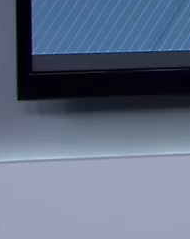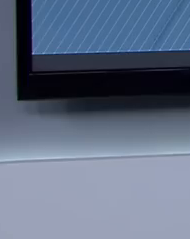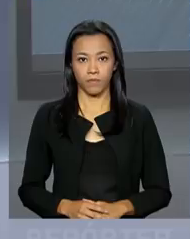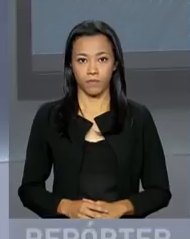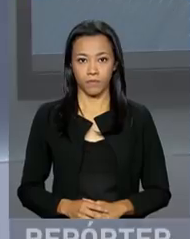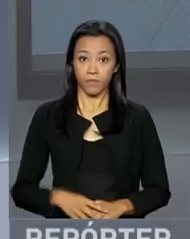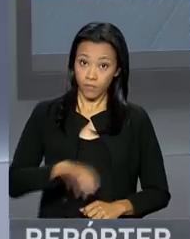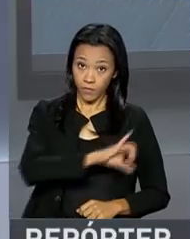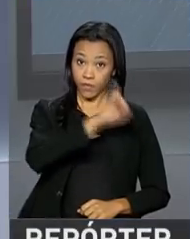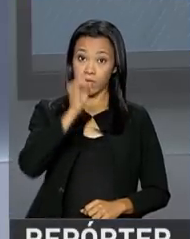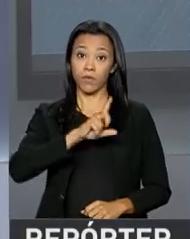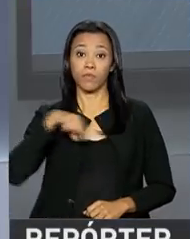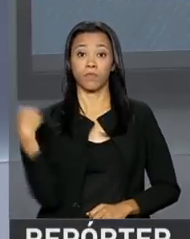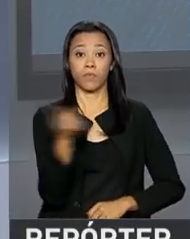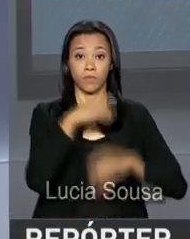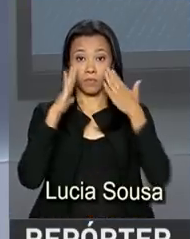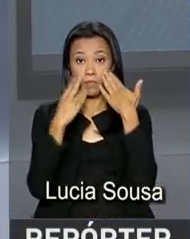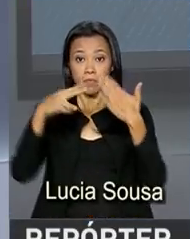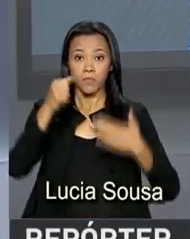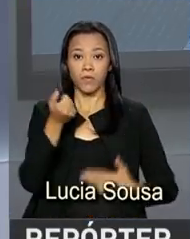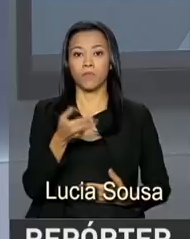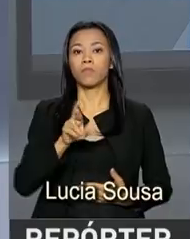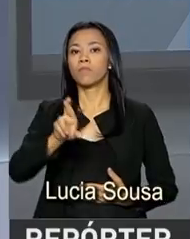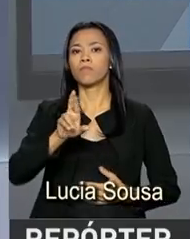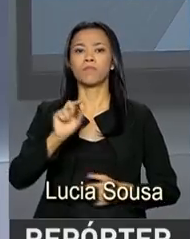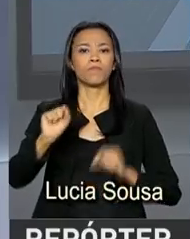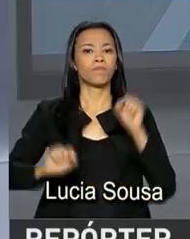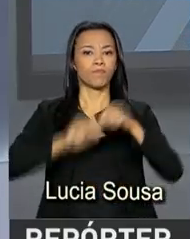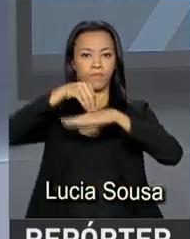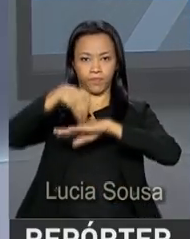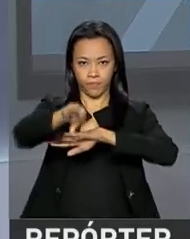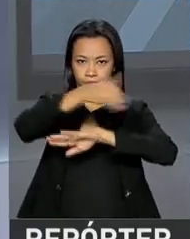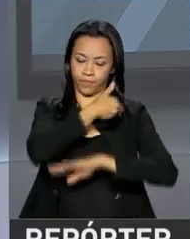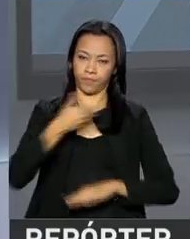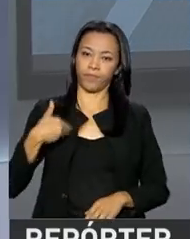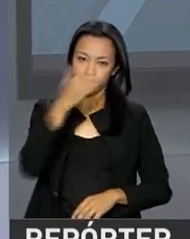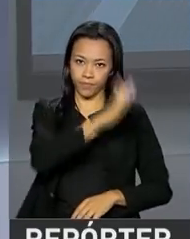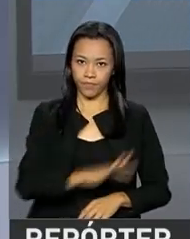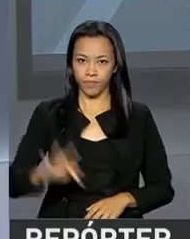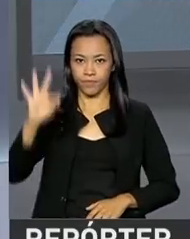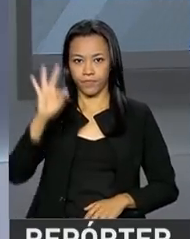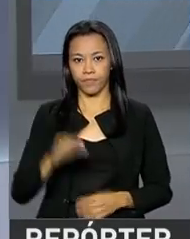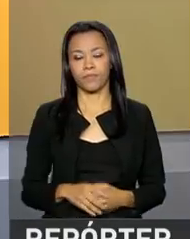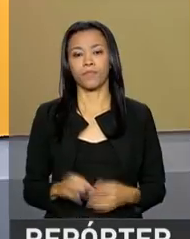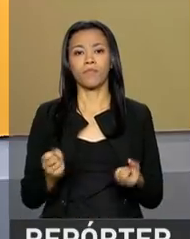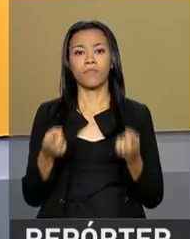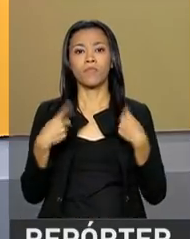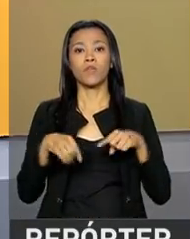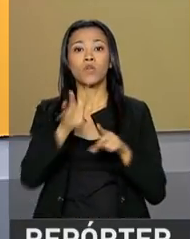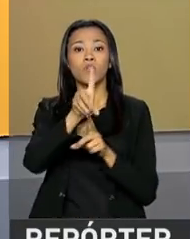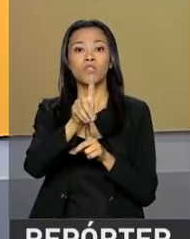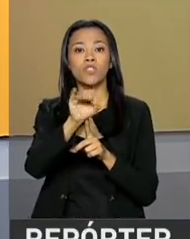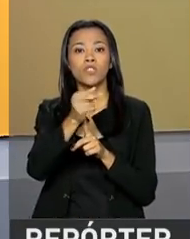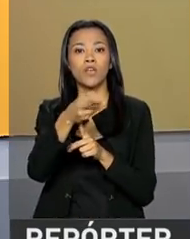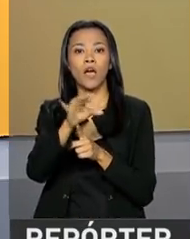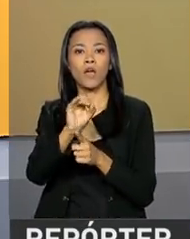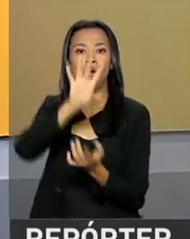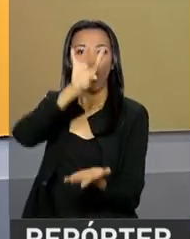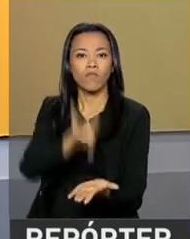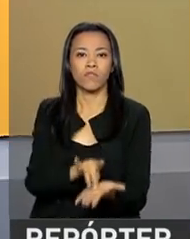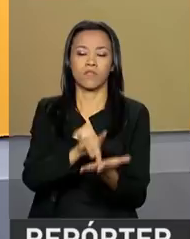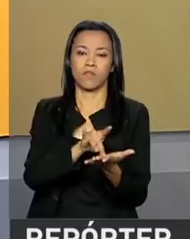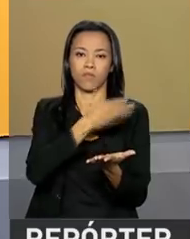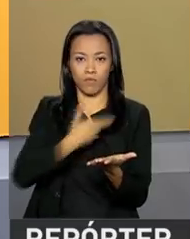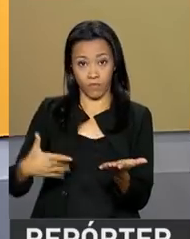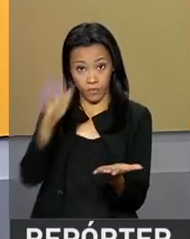olá começa agora mais uma edição do repórter nbr com as notícias do governo federal o diário oficial da união